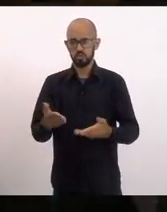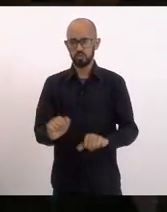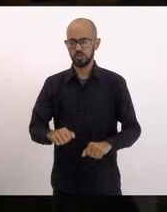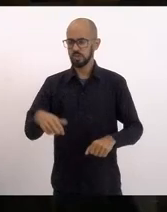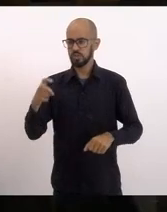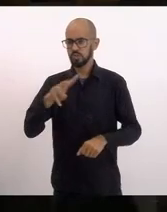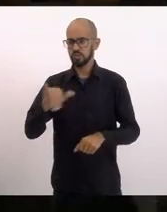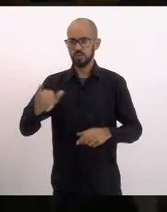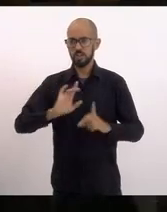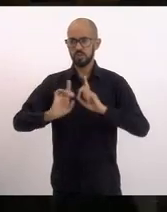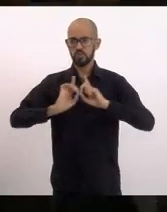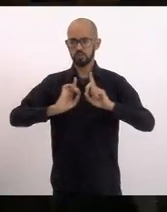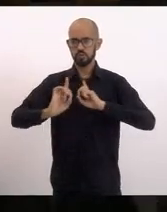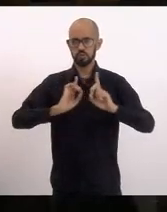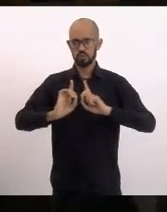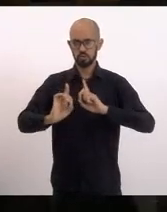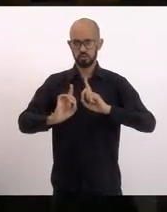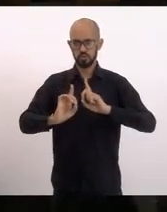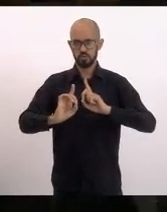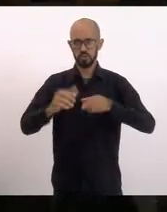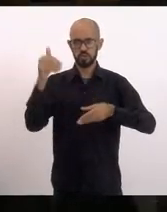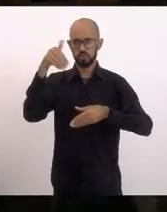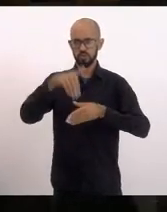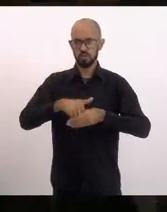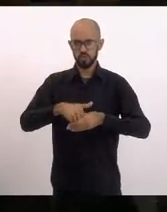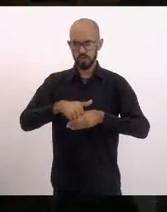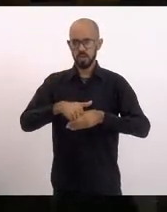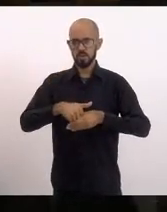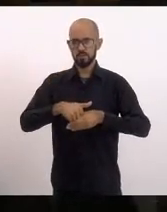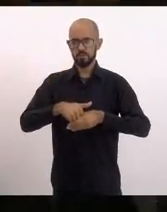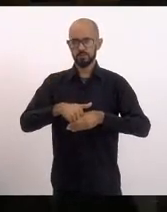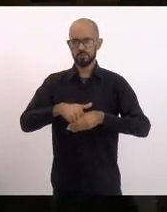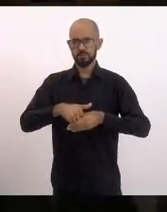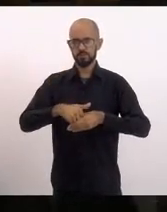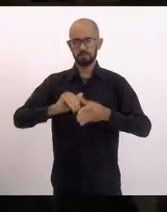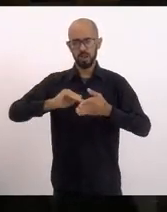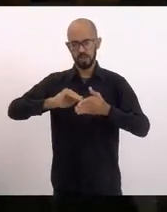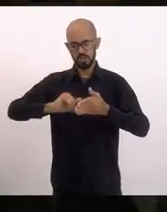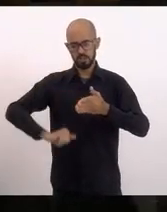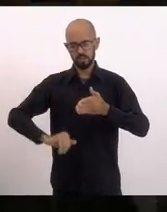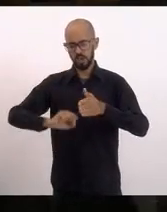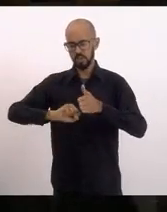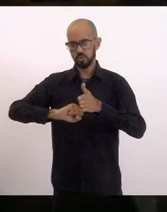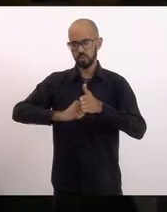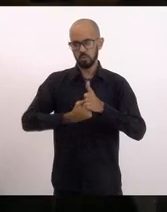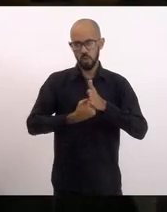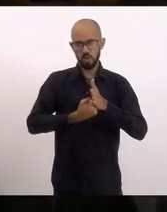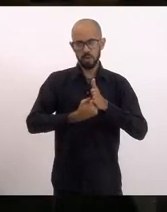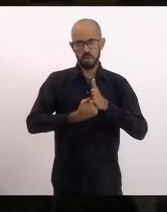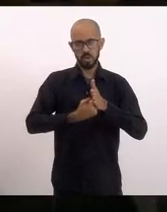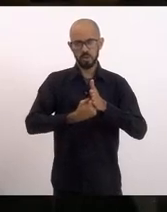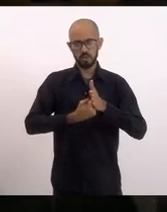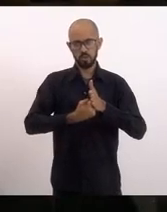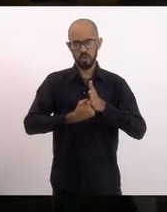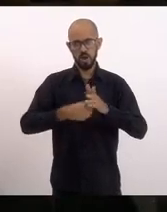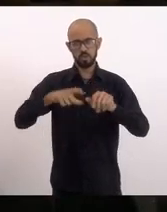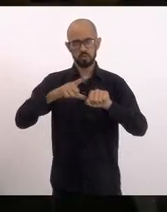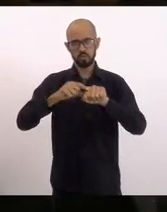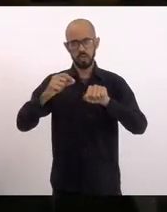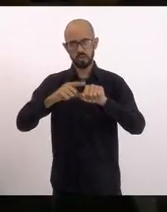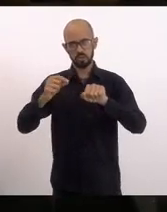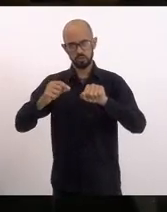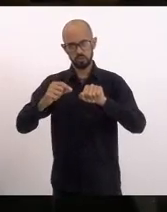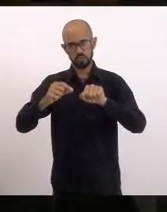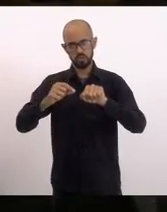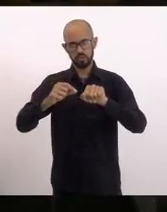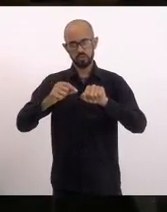vamos discutir e votar pela derrubada do veto aos artigos e